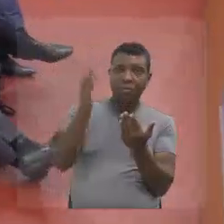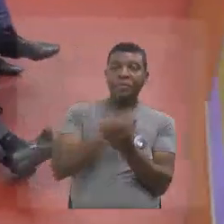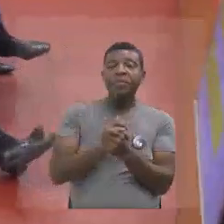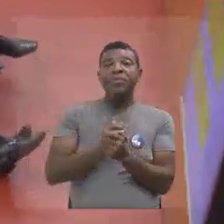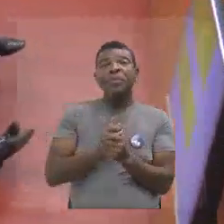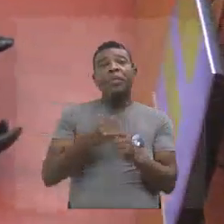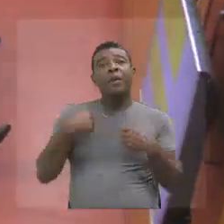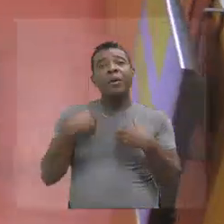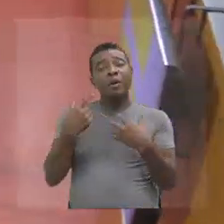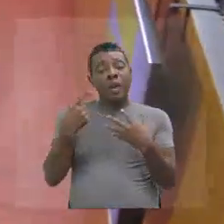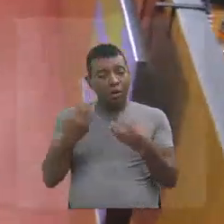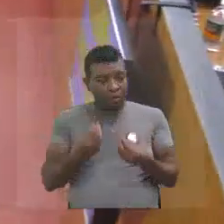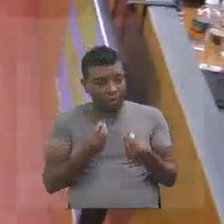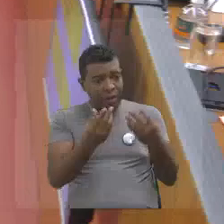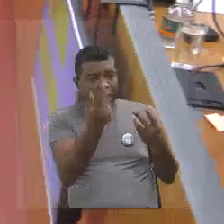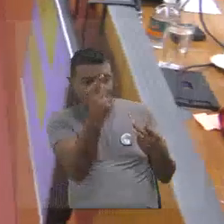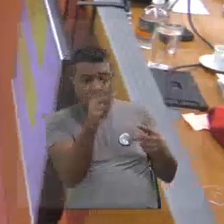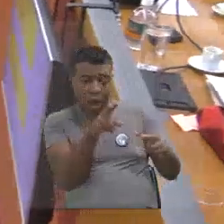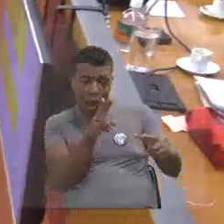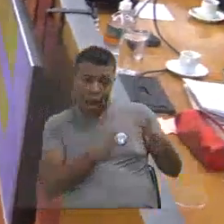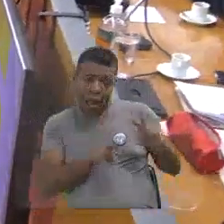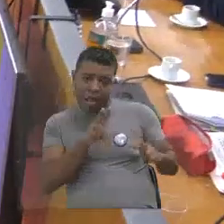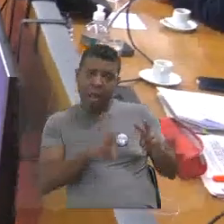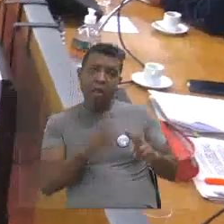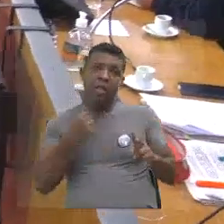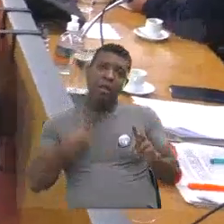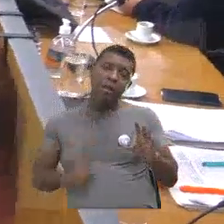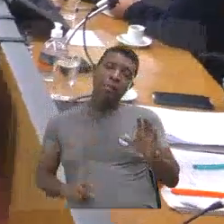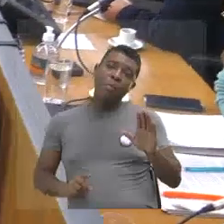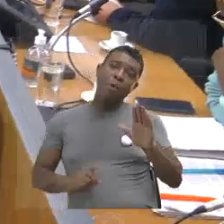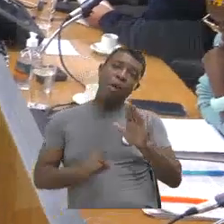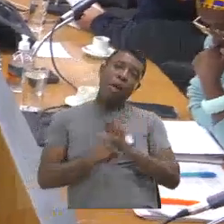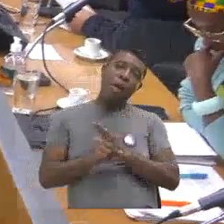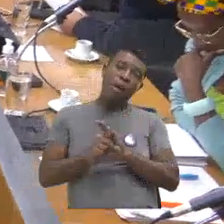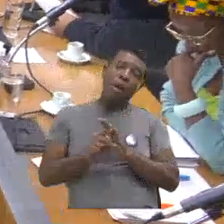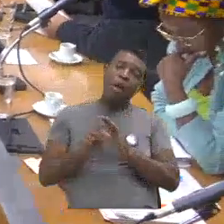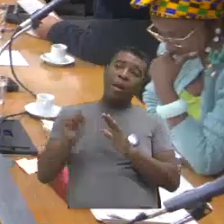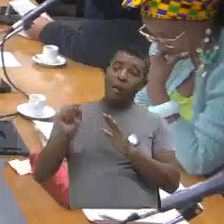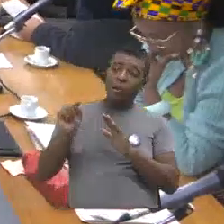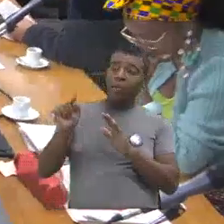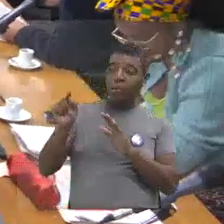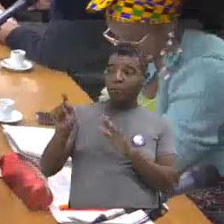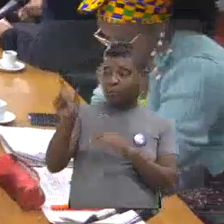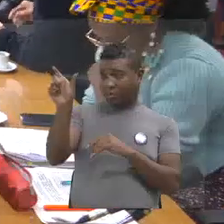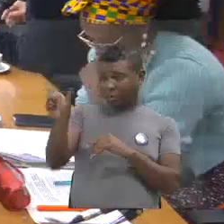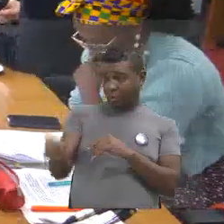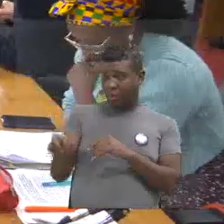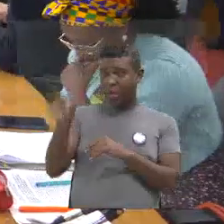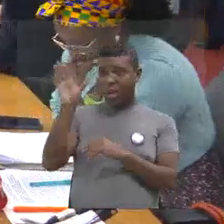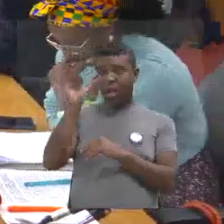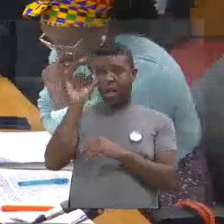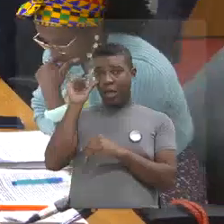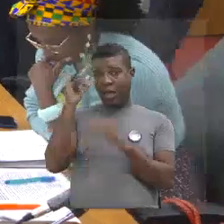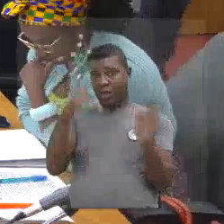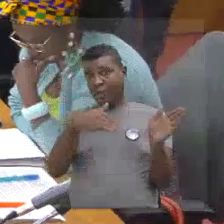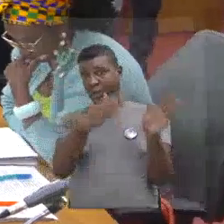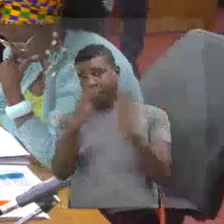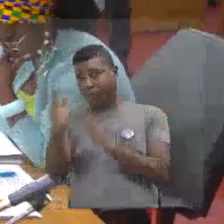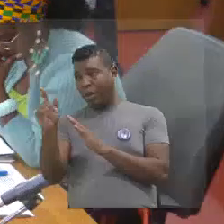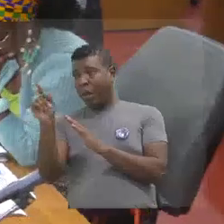análise da senhora a pergunta que foi me enviada por um telespectador acompanhando o nosso trabalho